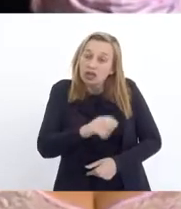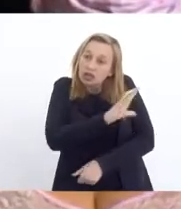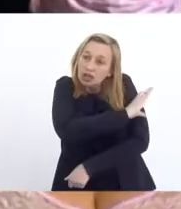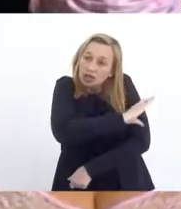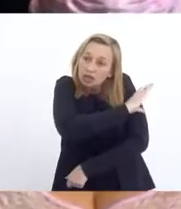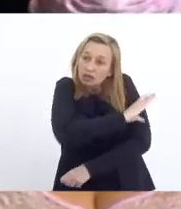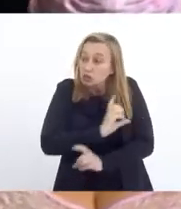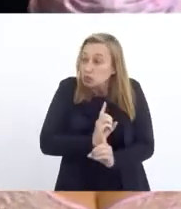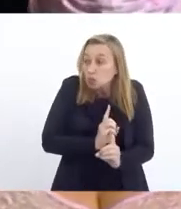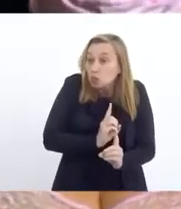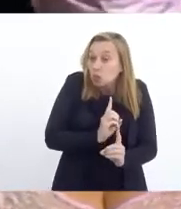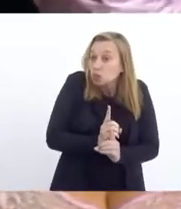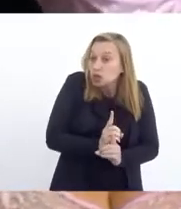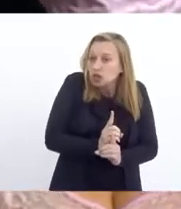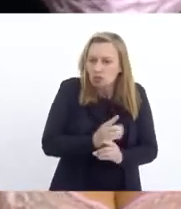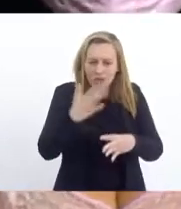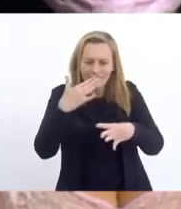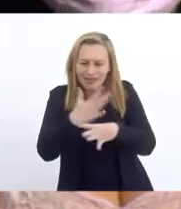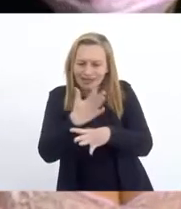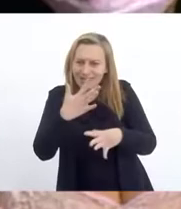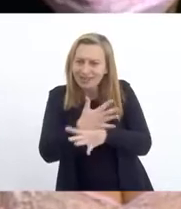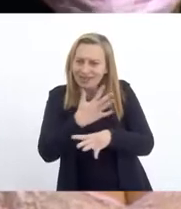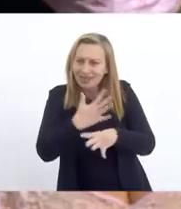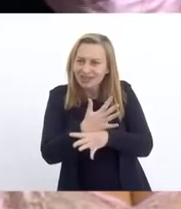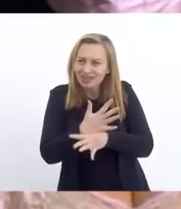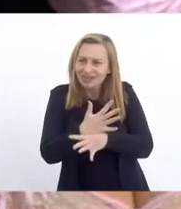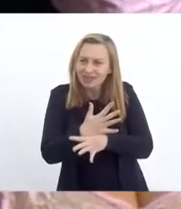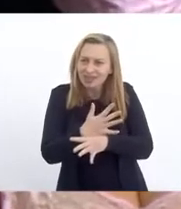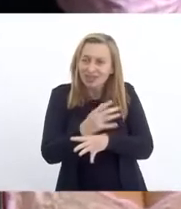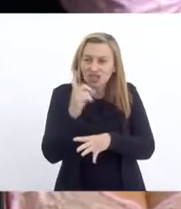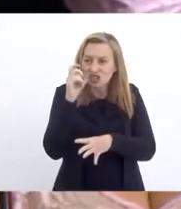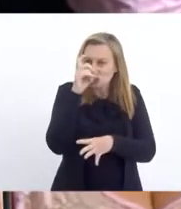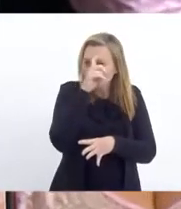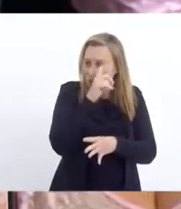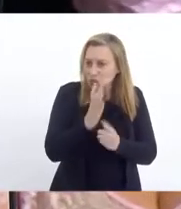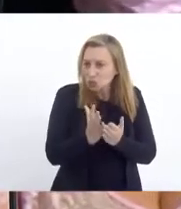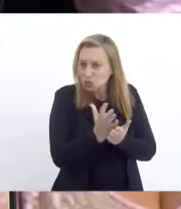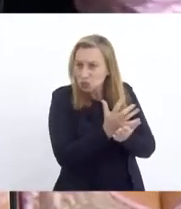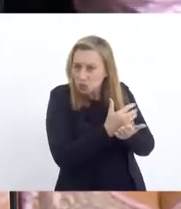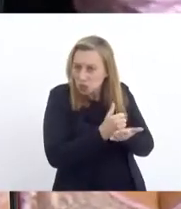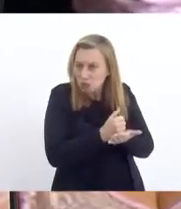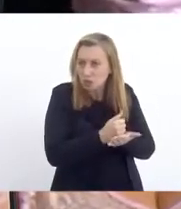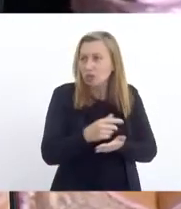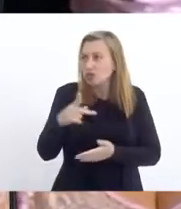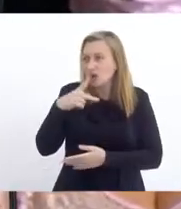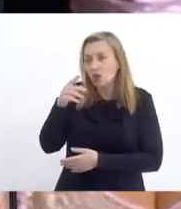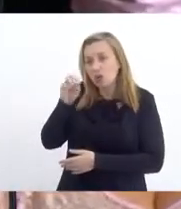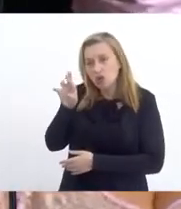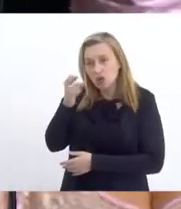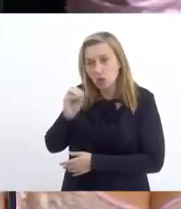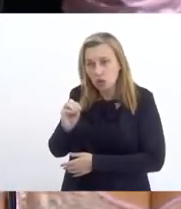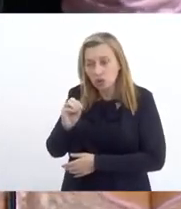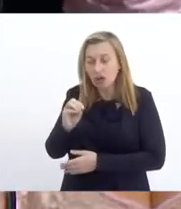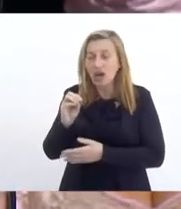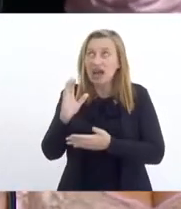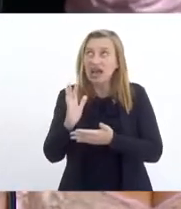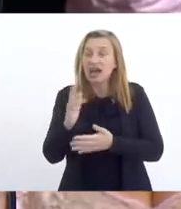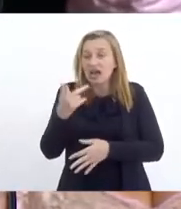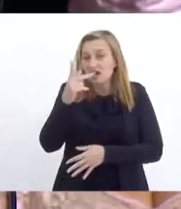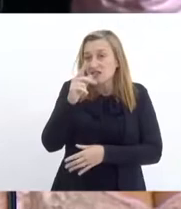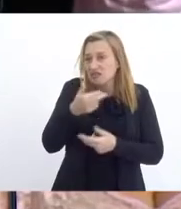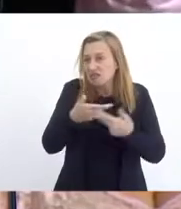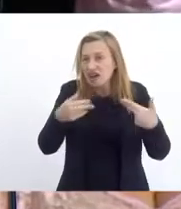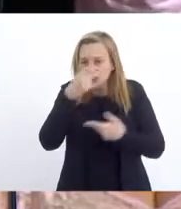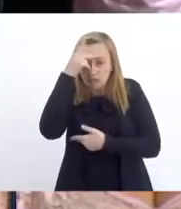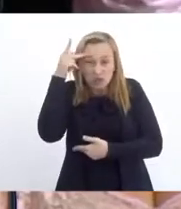encontrei uma cidade com queda de arrecadação e, como muito bem disse aqui o Osório, muita gente acha